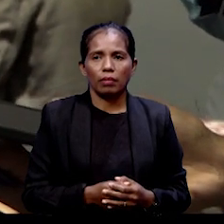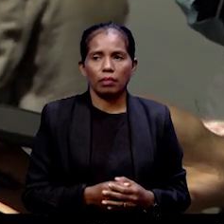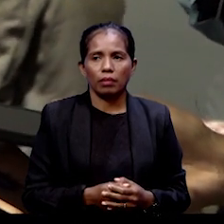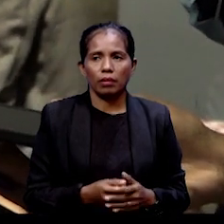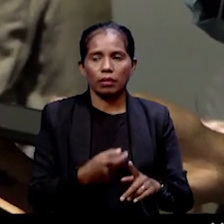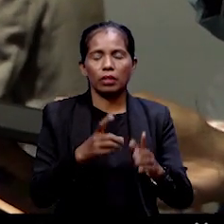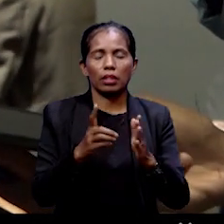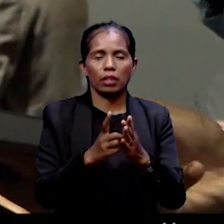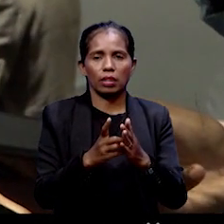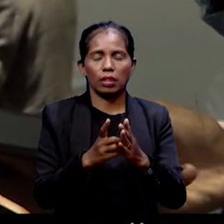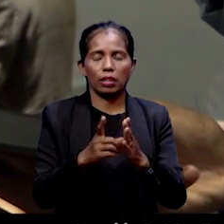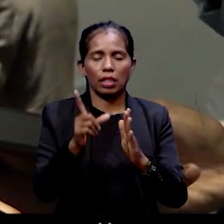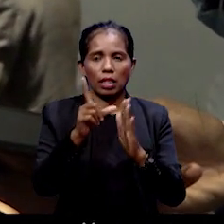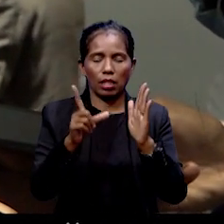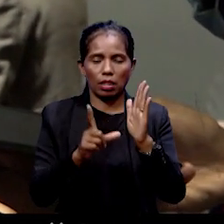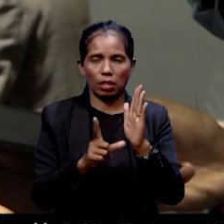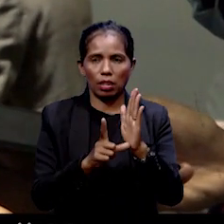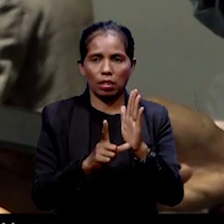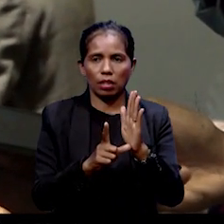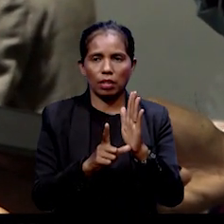dekretu lei